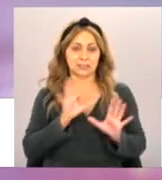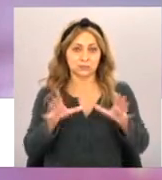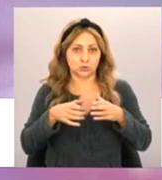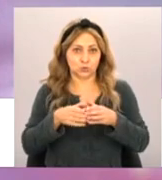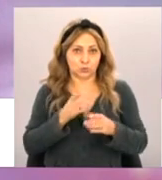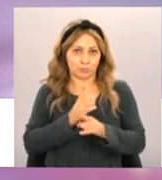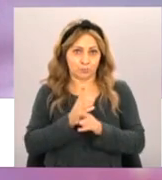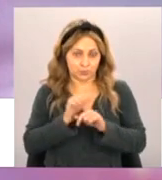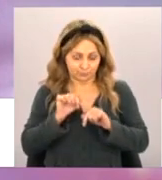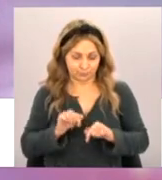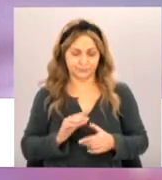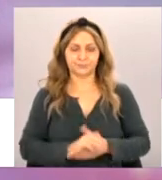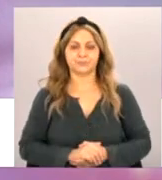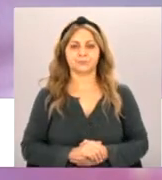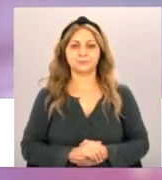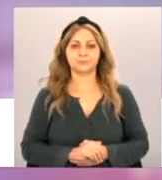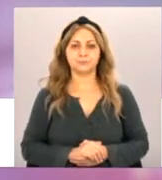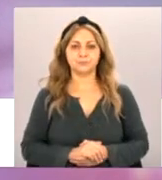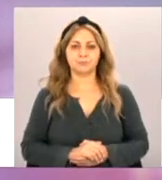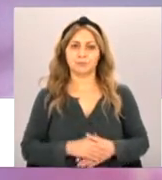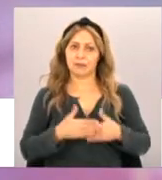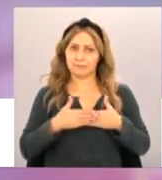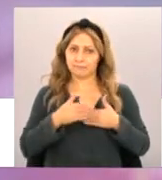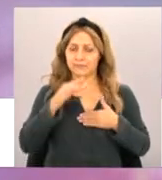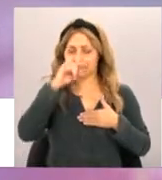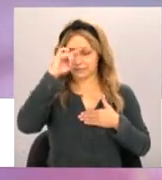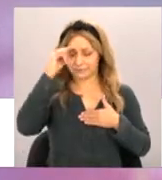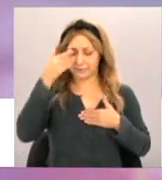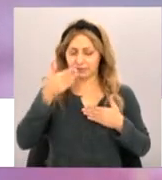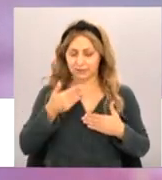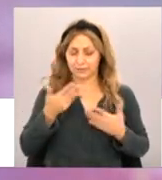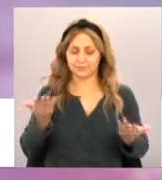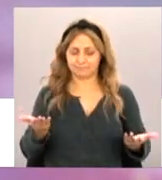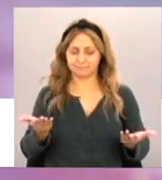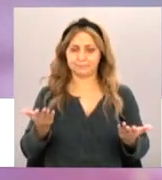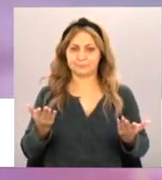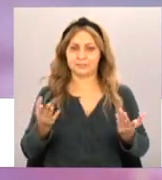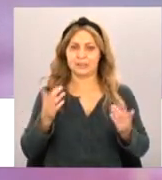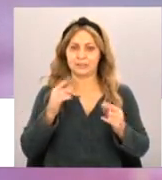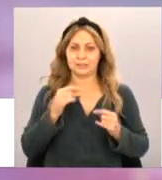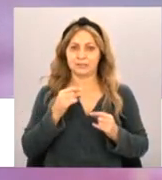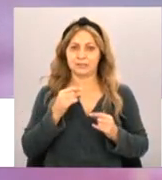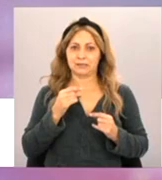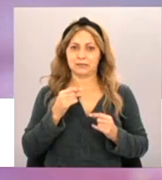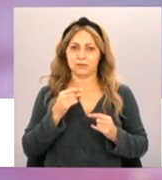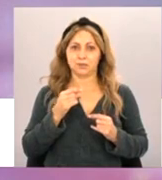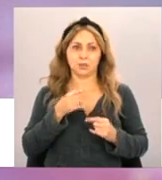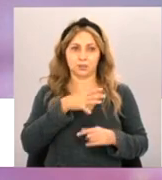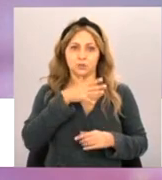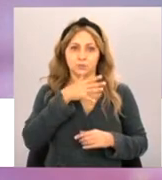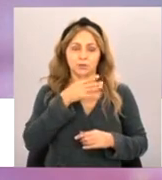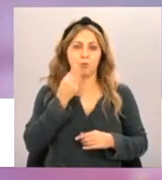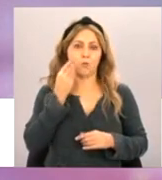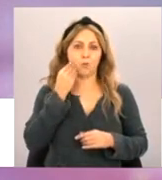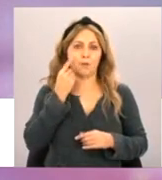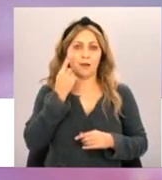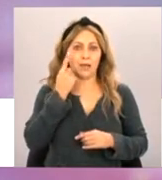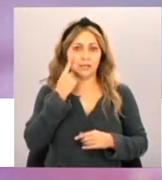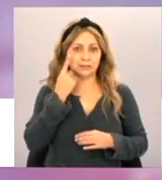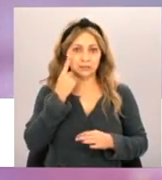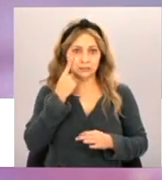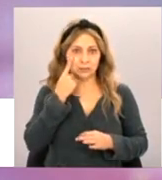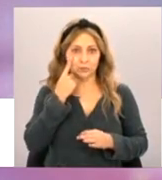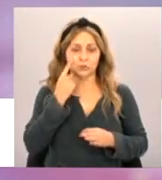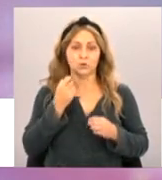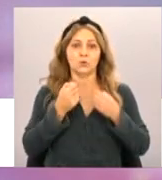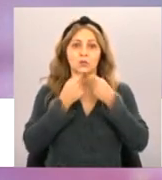grupo pelo momento e fica bem por que estão a passar e como chama a atenção para a grande importância que nós temos que estar nos próximos anos a